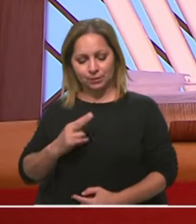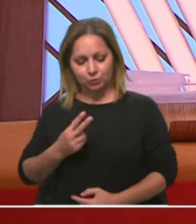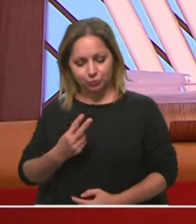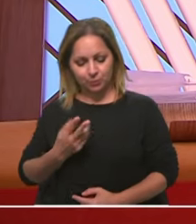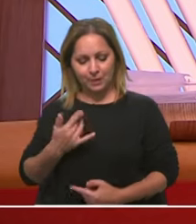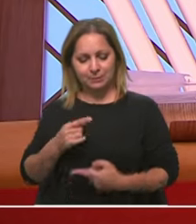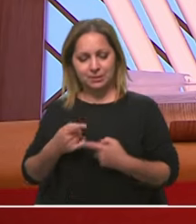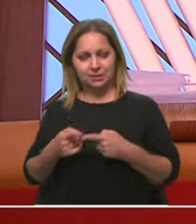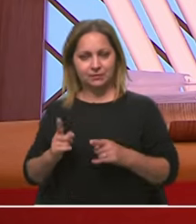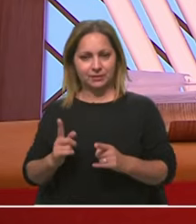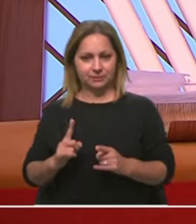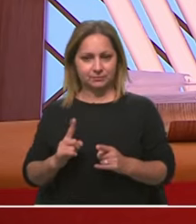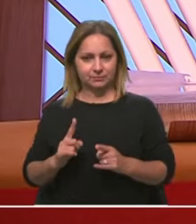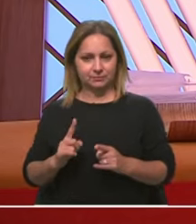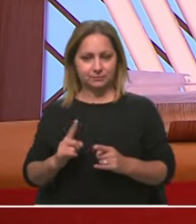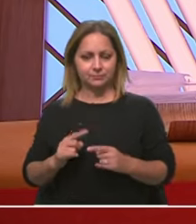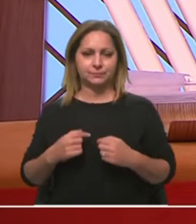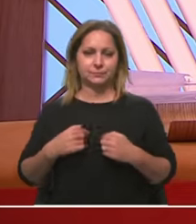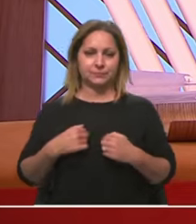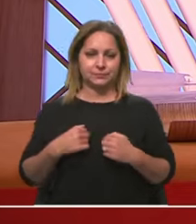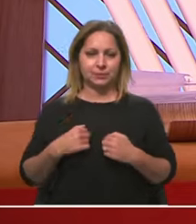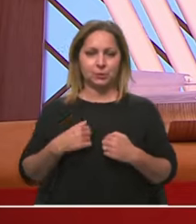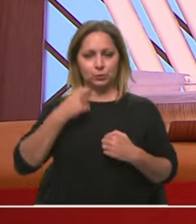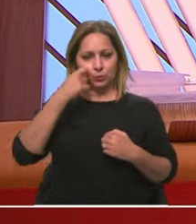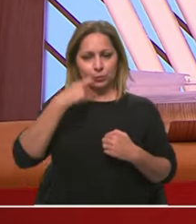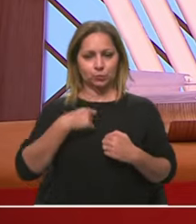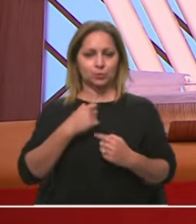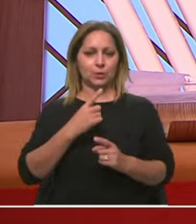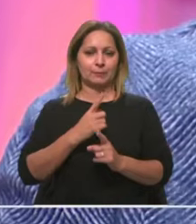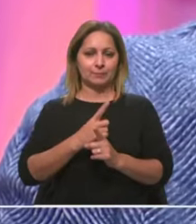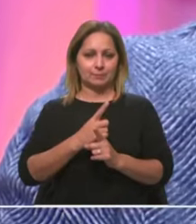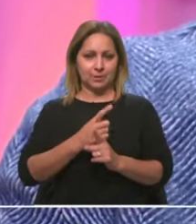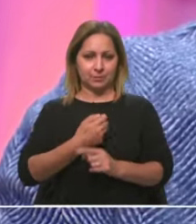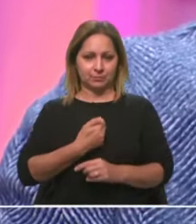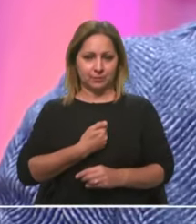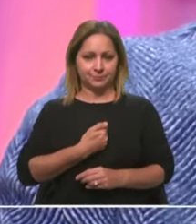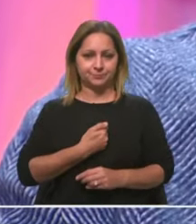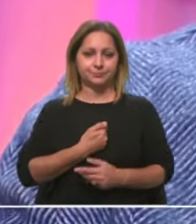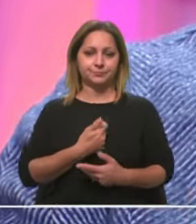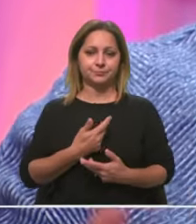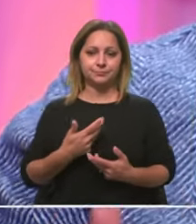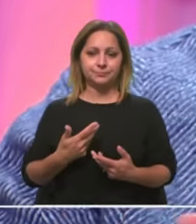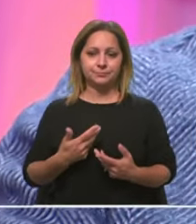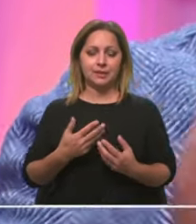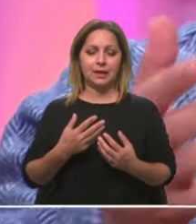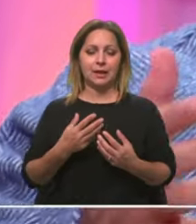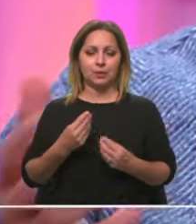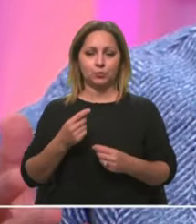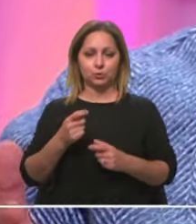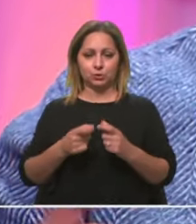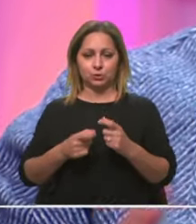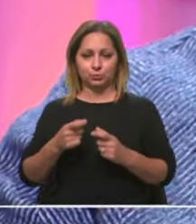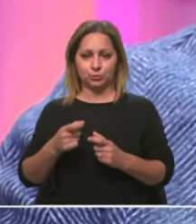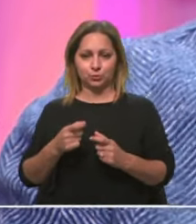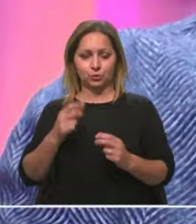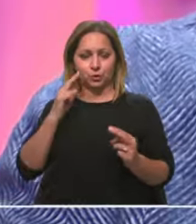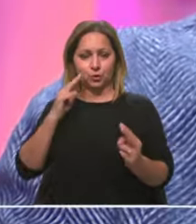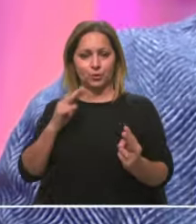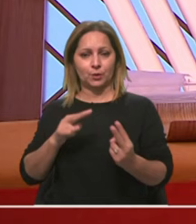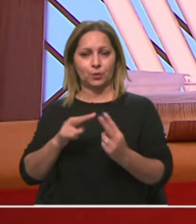dito é isso transforma Mas eu continuo ser a mesma pessoa muitas mu aliás muitas pessoas que às vezes me cruzam na